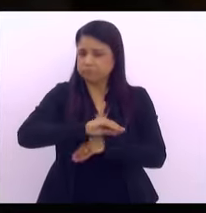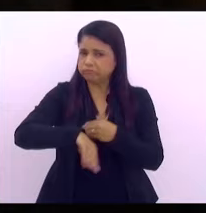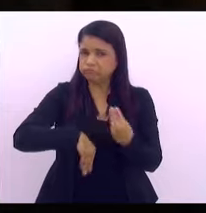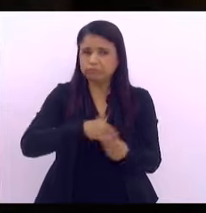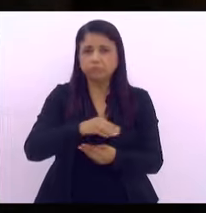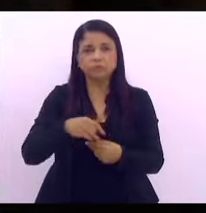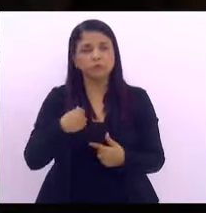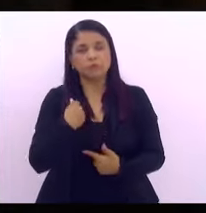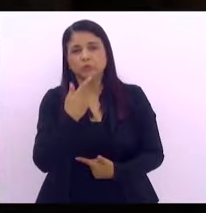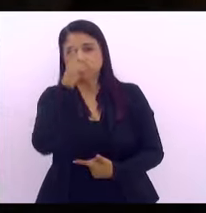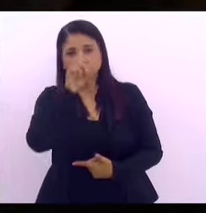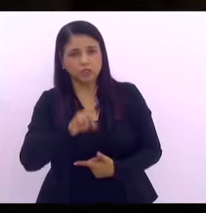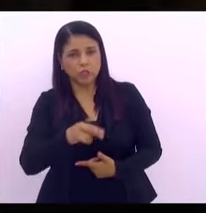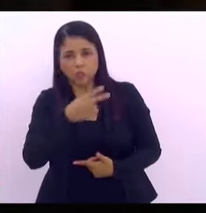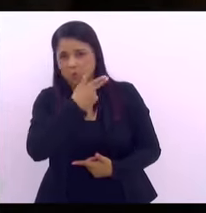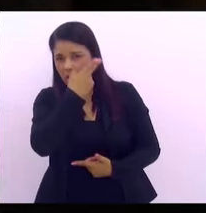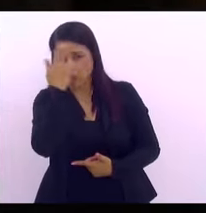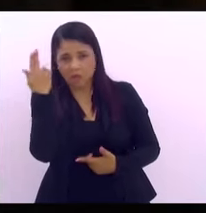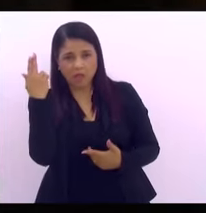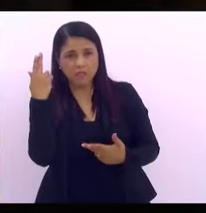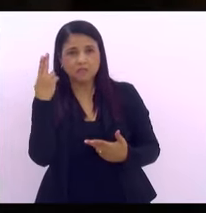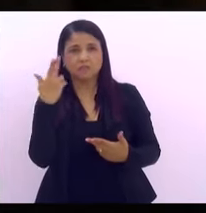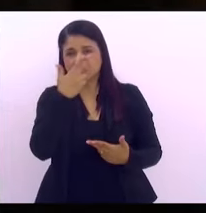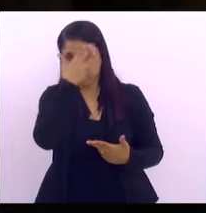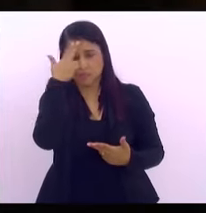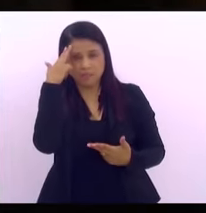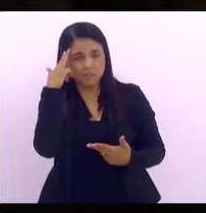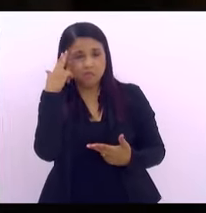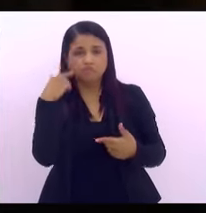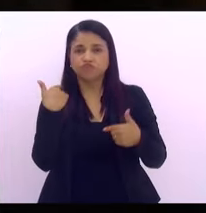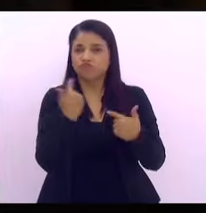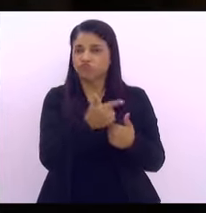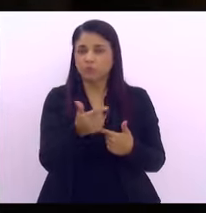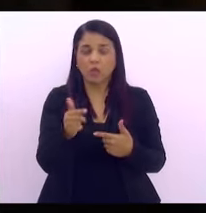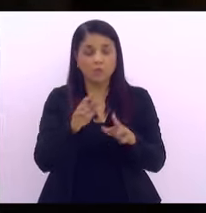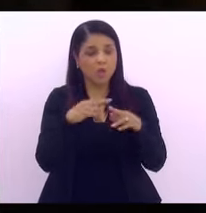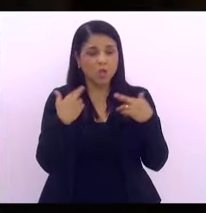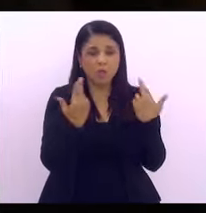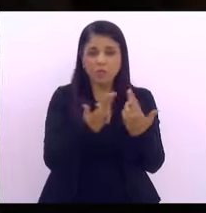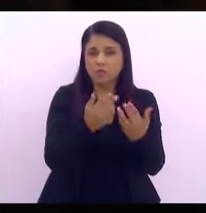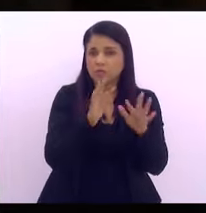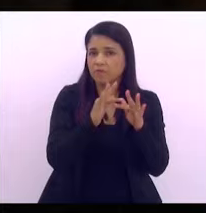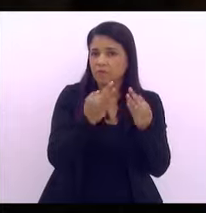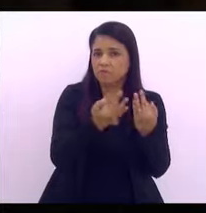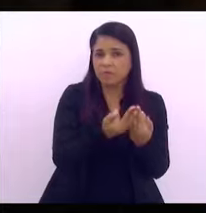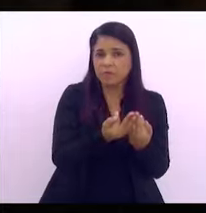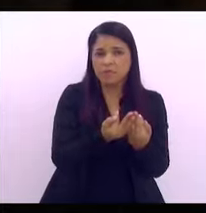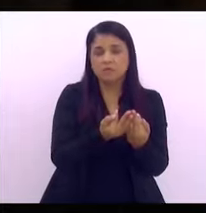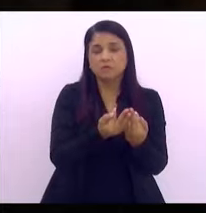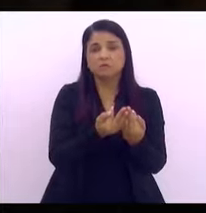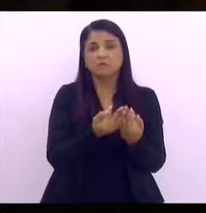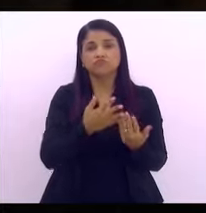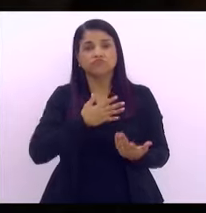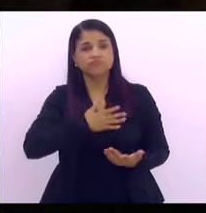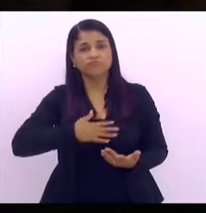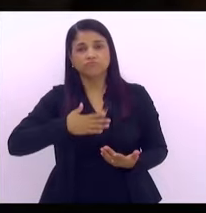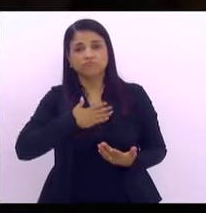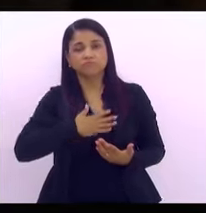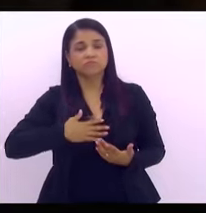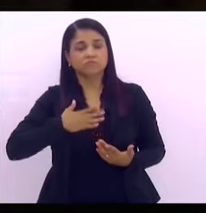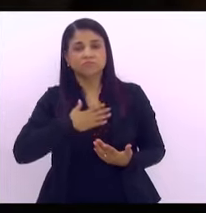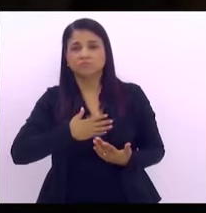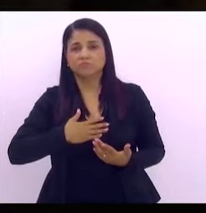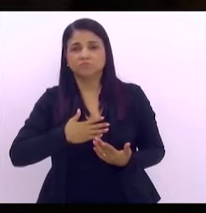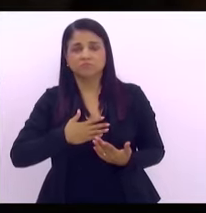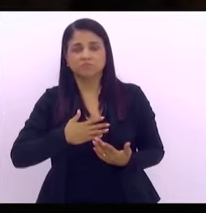a lazer, que não tenham direito a se reunirem no seio familiar, que não possam gozar, inclusive, do pleno restabelecimento